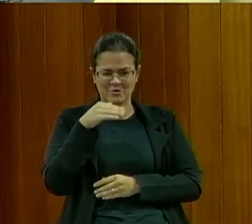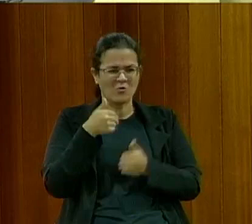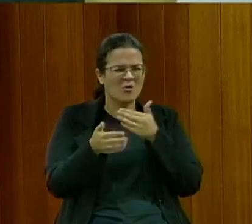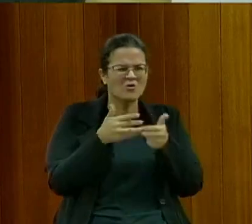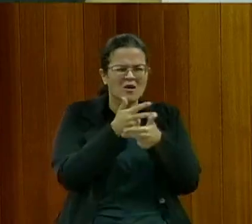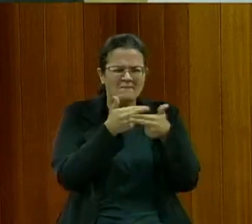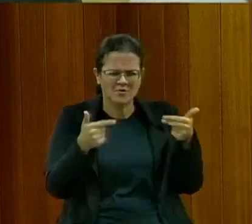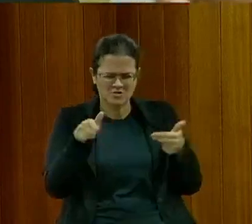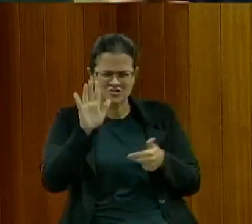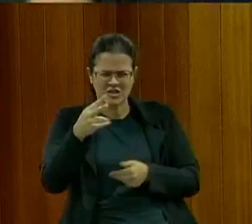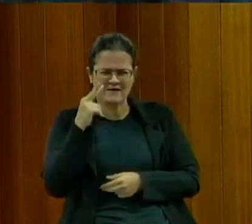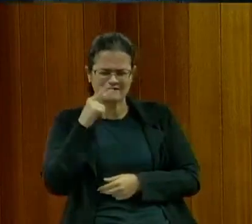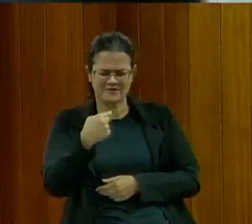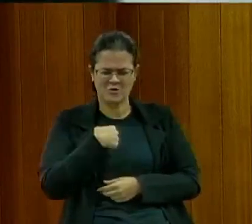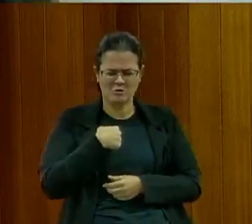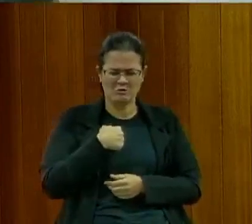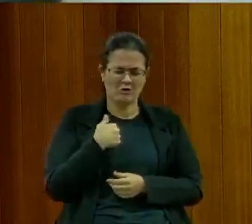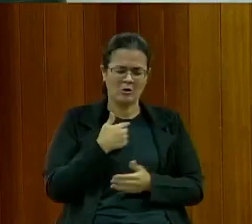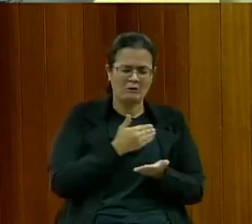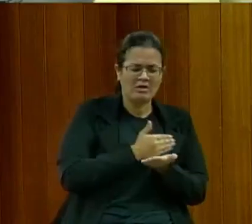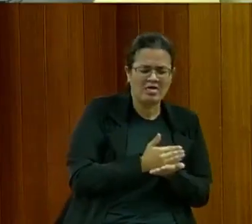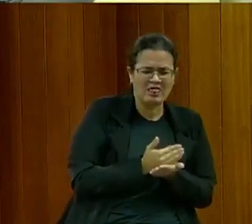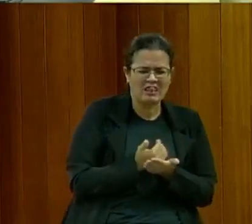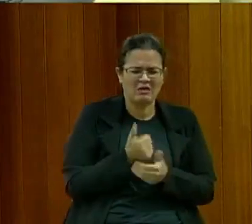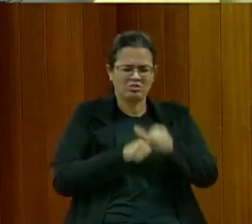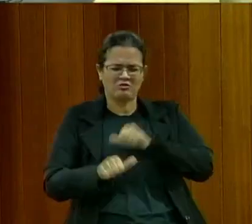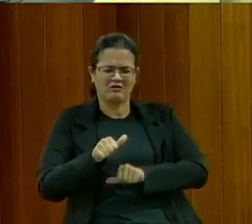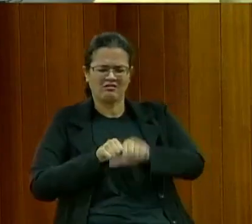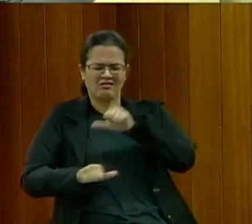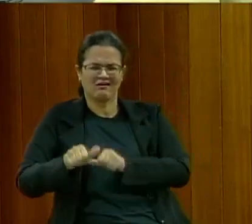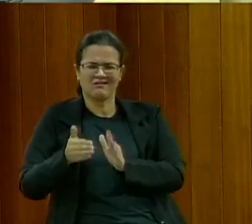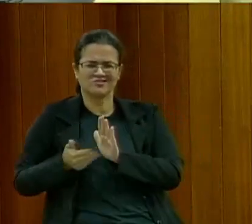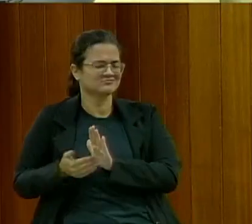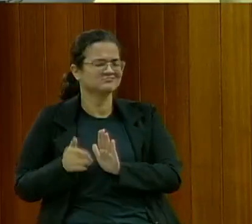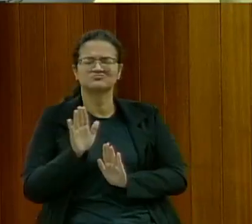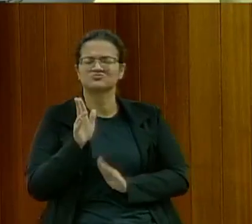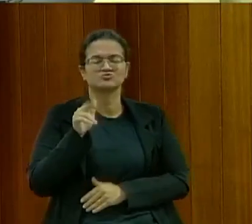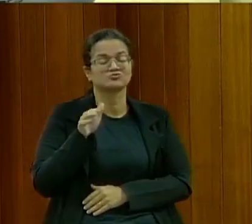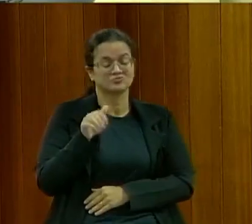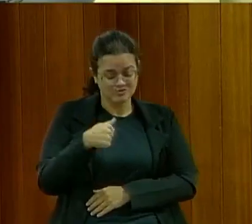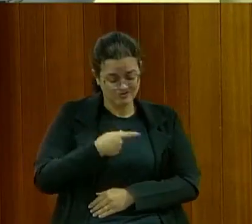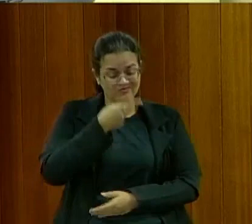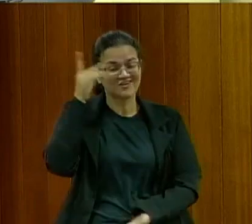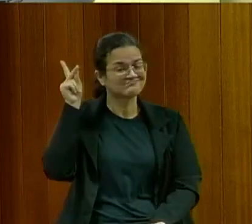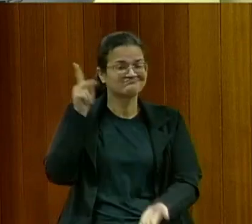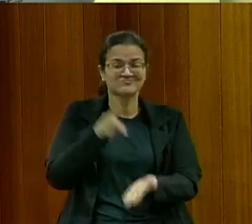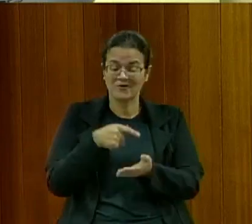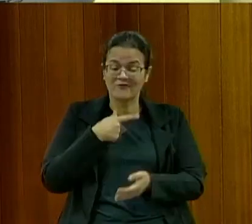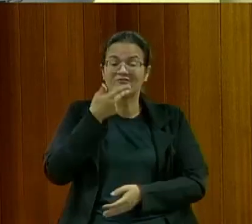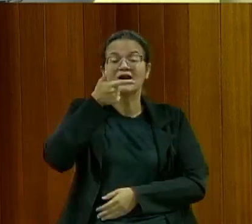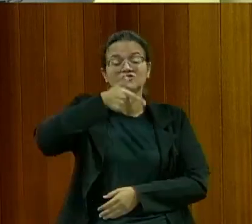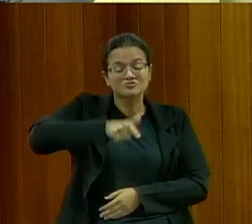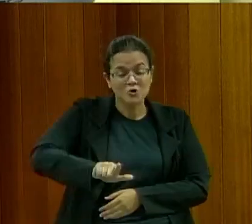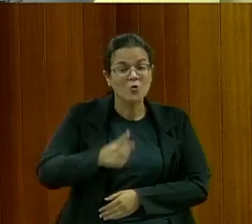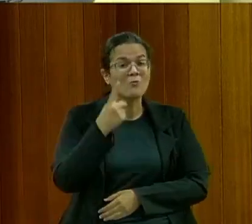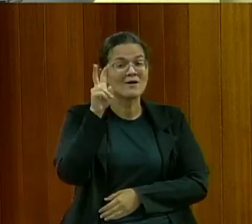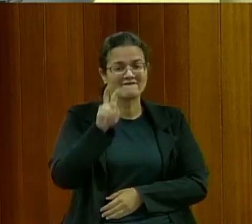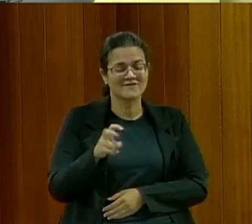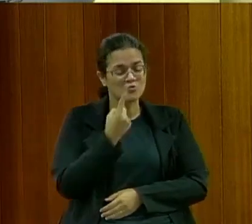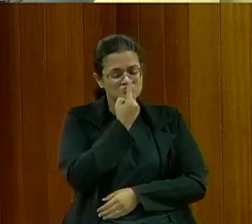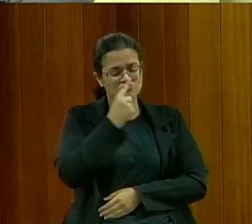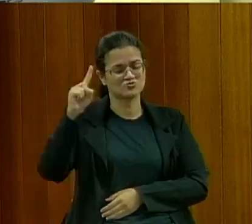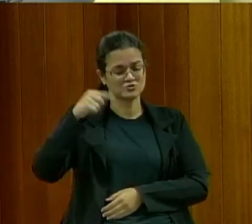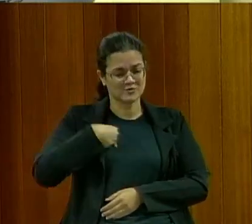lado em alguma coisa que eu falo? Eu já falei aqui, vou repetir só mais essa vez, só mais essa. Se esse